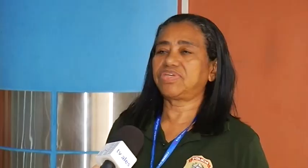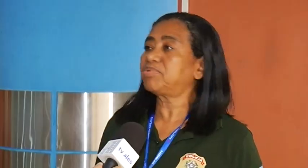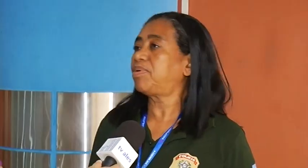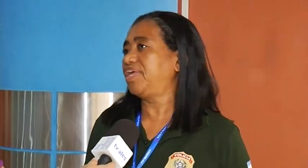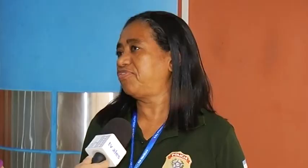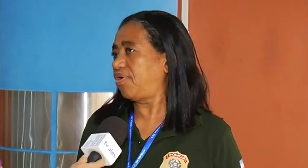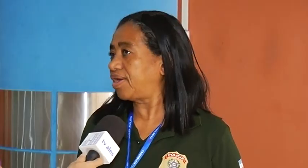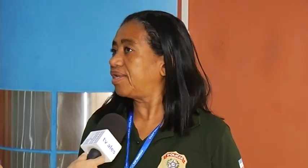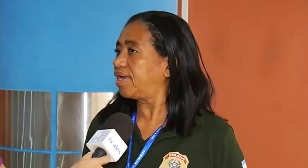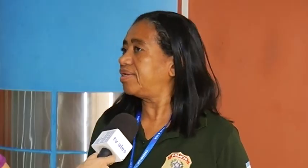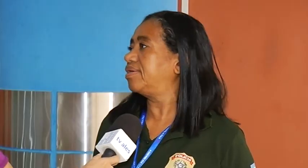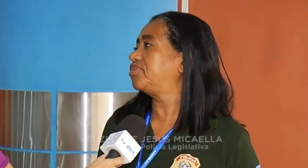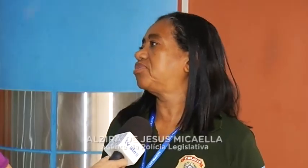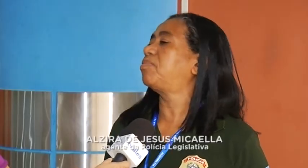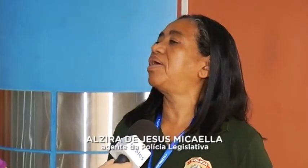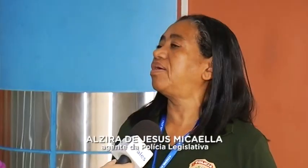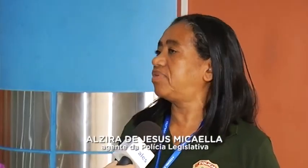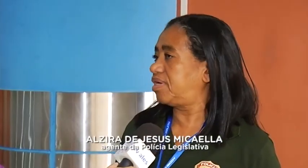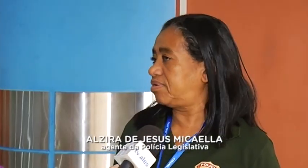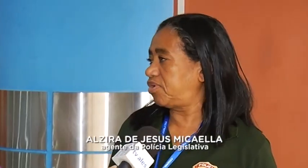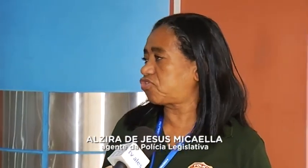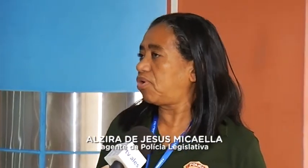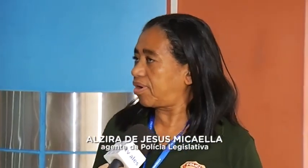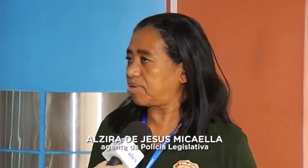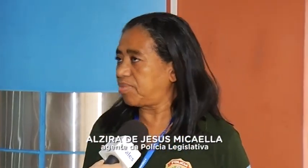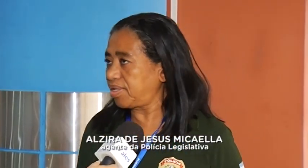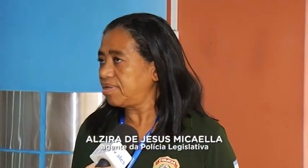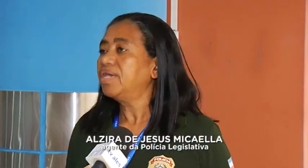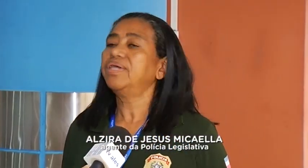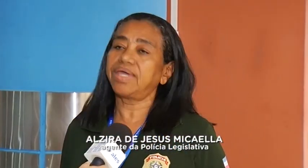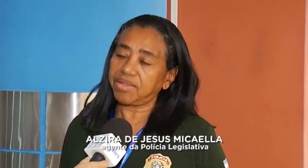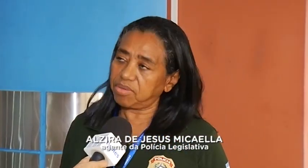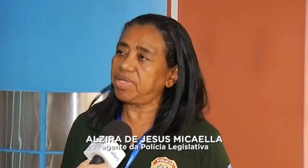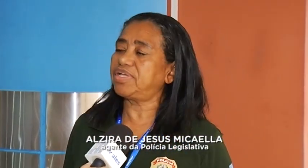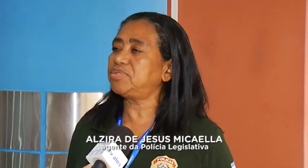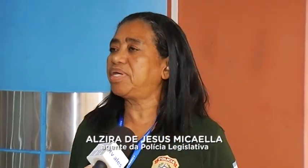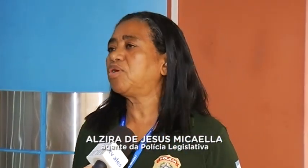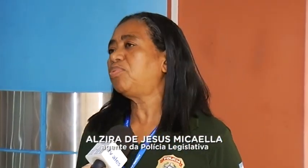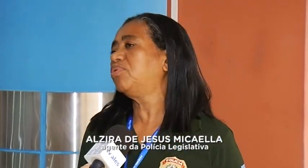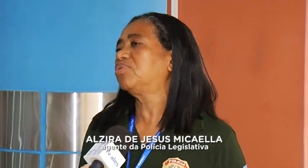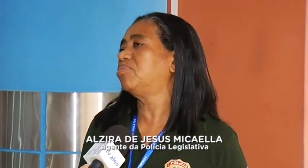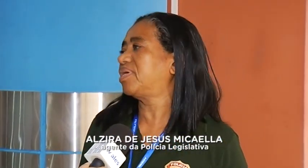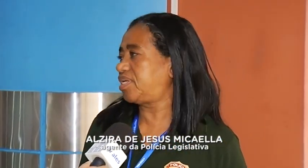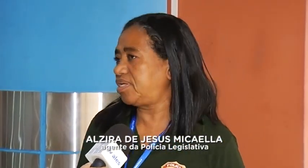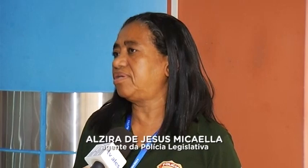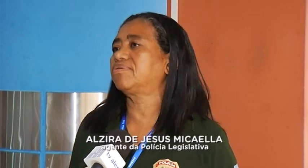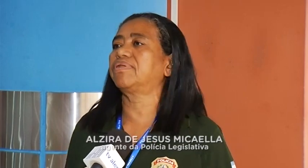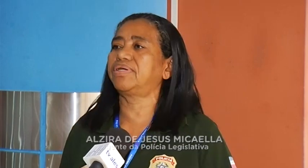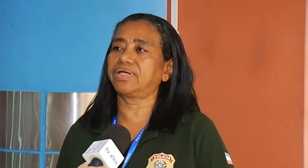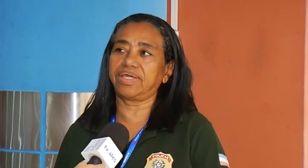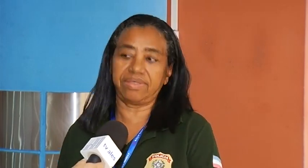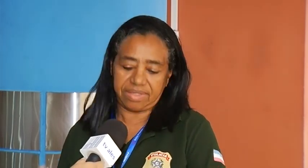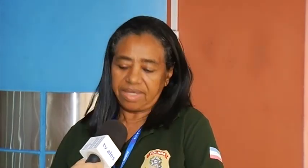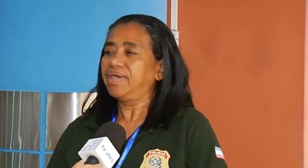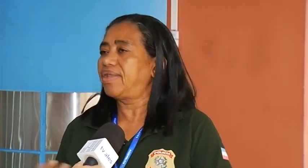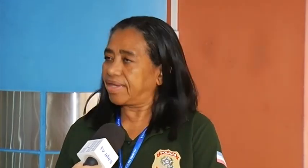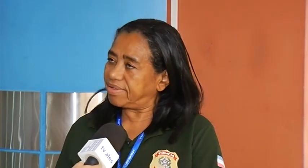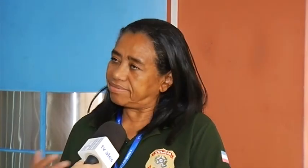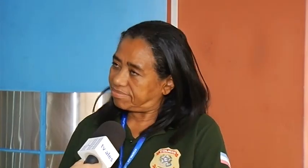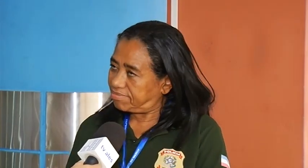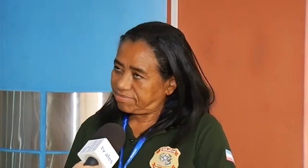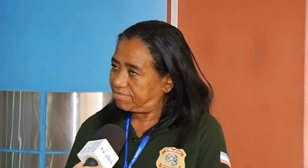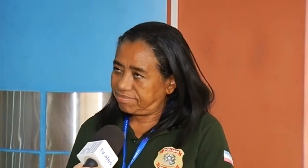público. Sempre trabalhei fora, né? E onde eu trabalhava na escola também, e era também atendimento ao público, matrícula, e